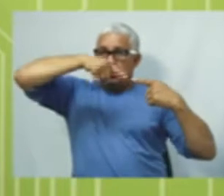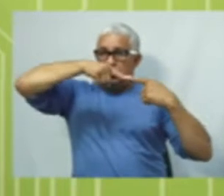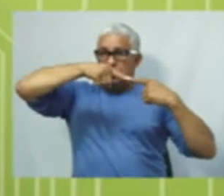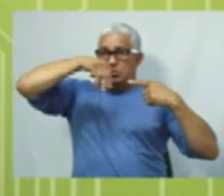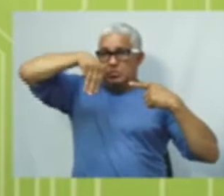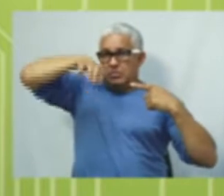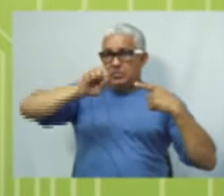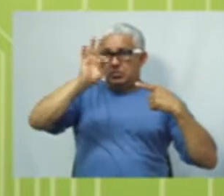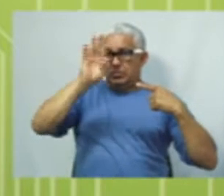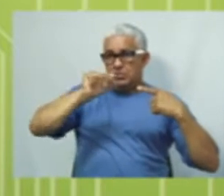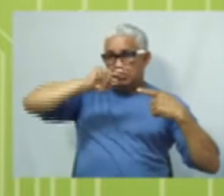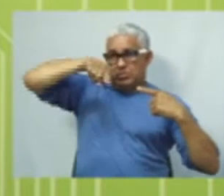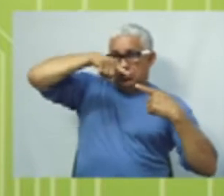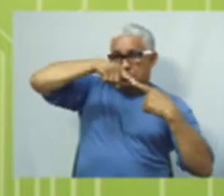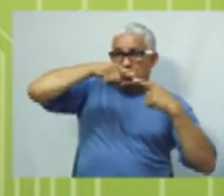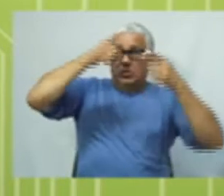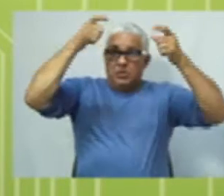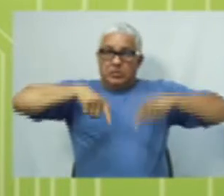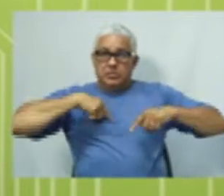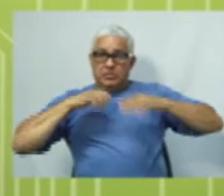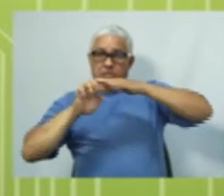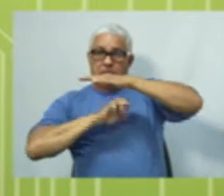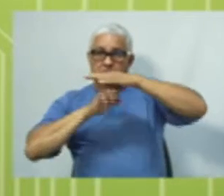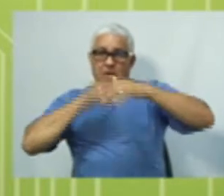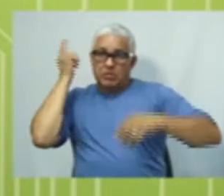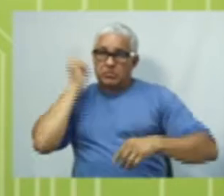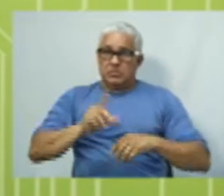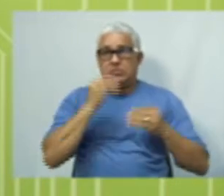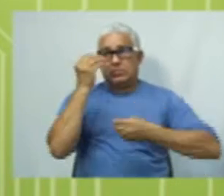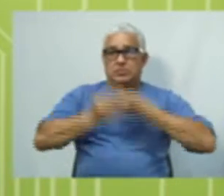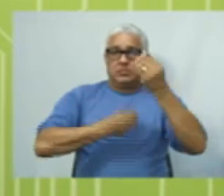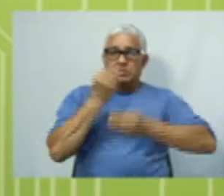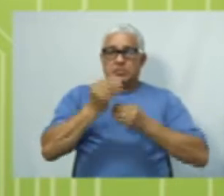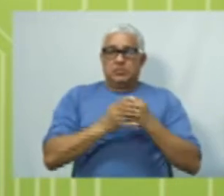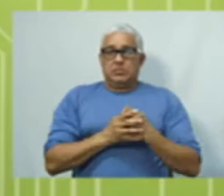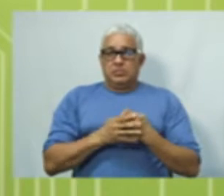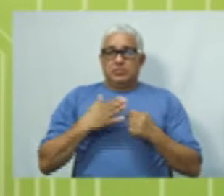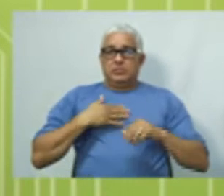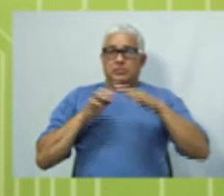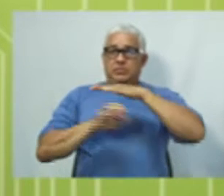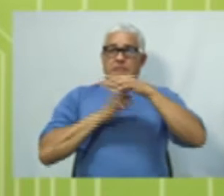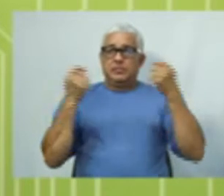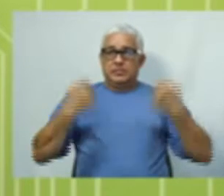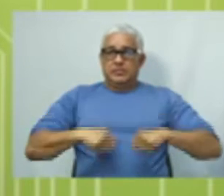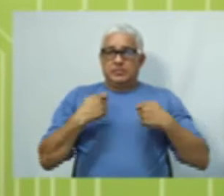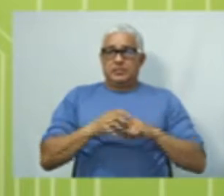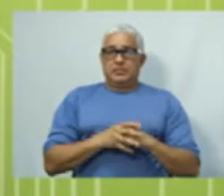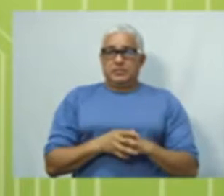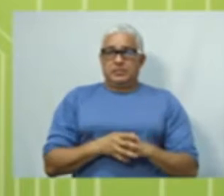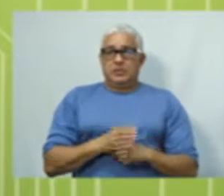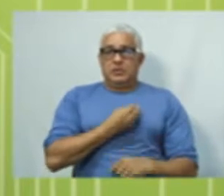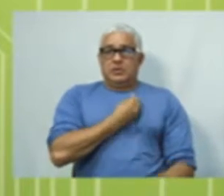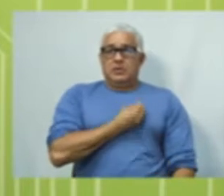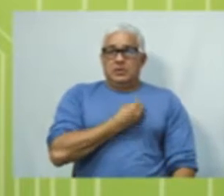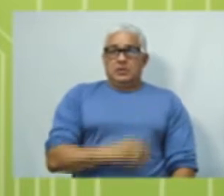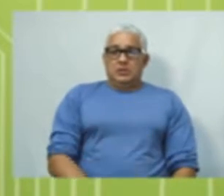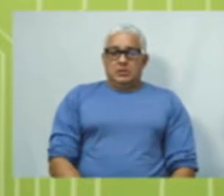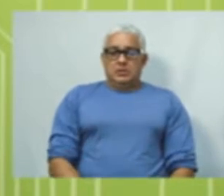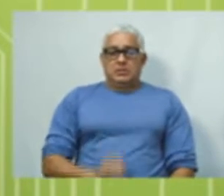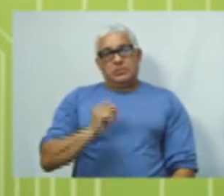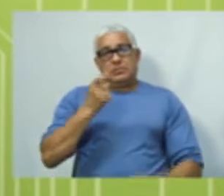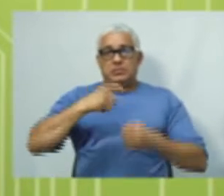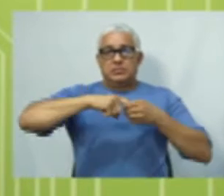meta. Aonde a minha empresa quer chegar, o como ela quer estar, ela precisa estar, ou o